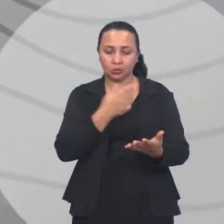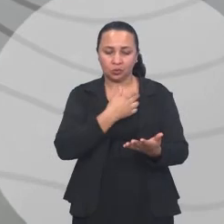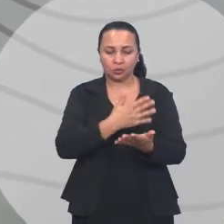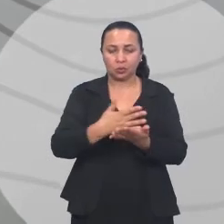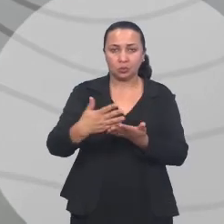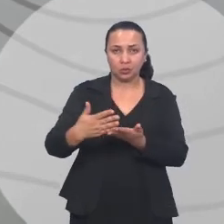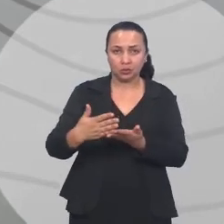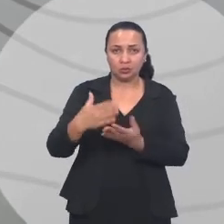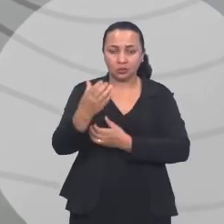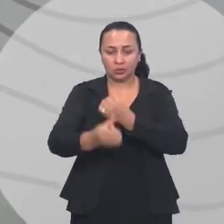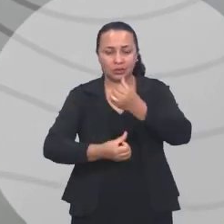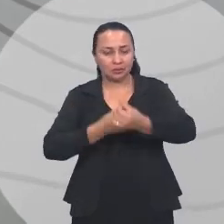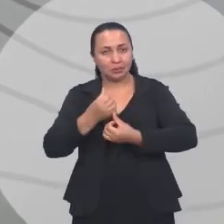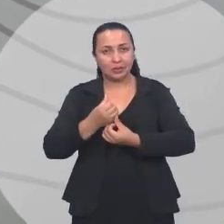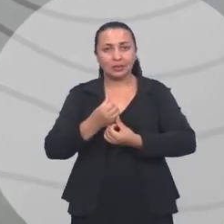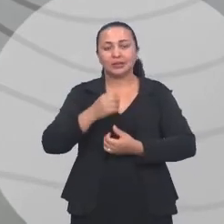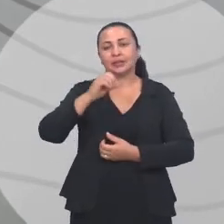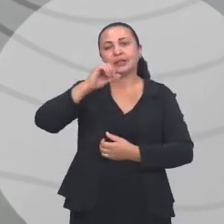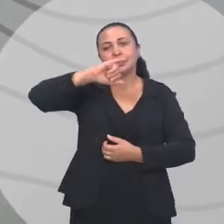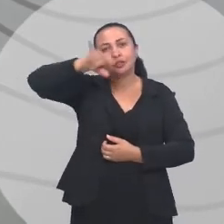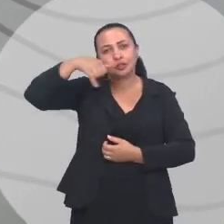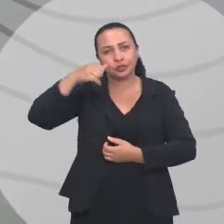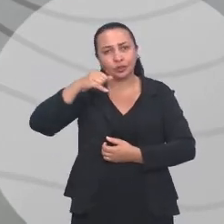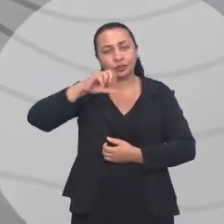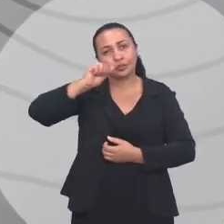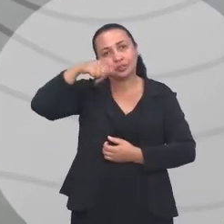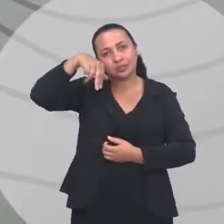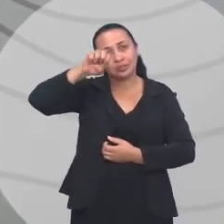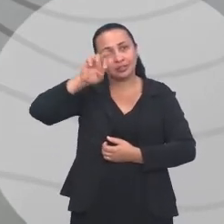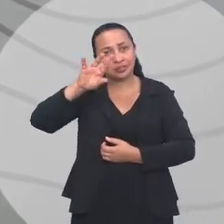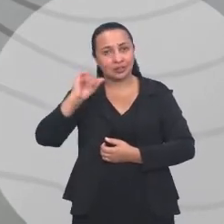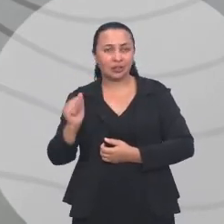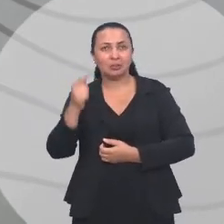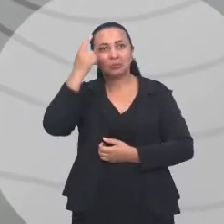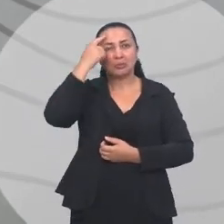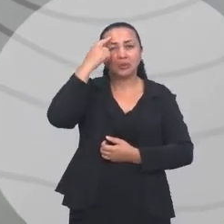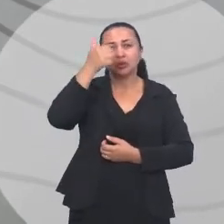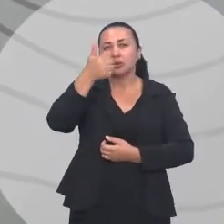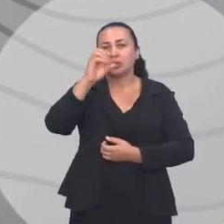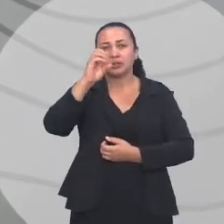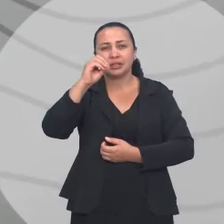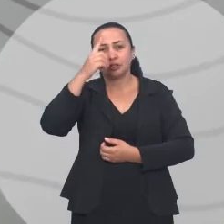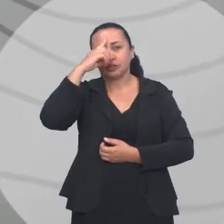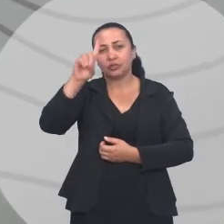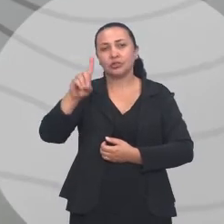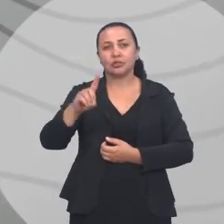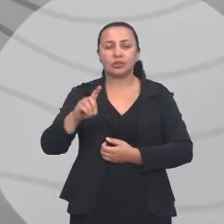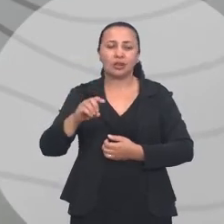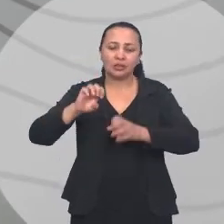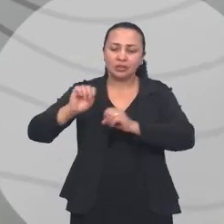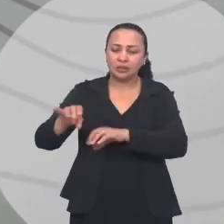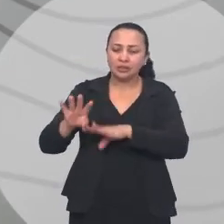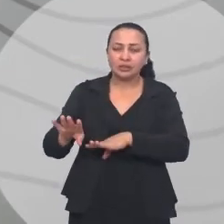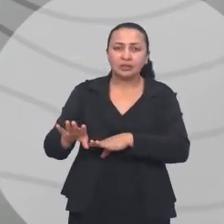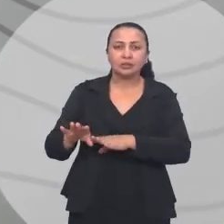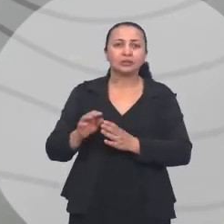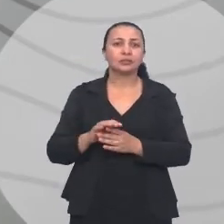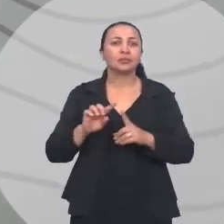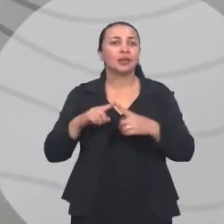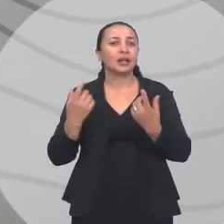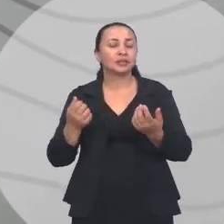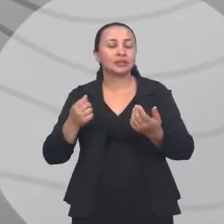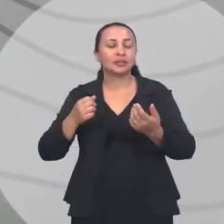o semestre em janeiro pensando no calendário de 100 dias letivos para aquele semestre quando houve interrupção no